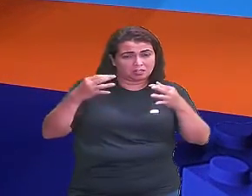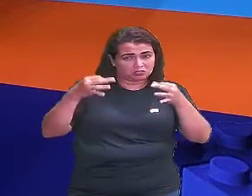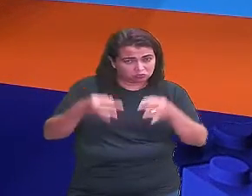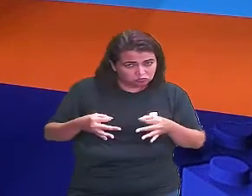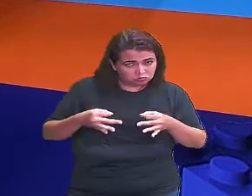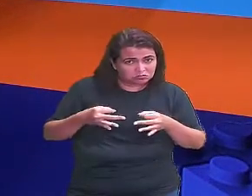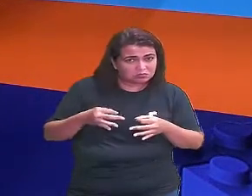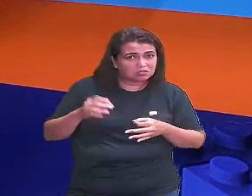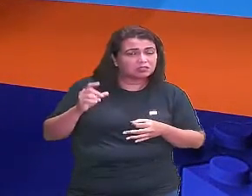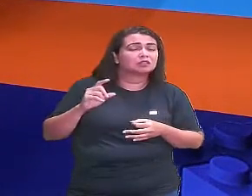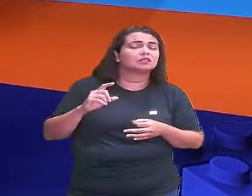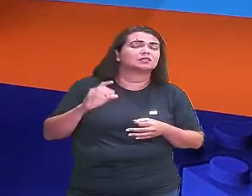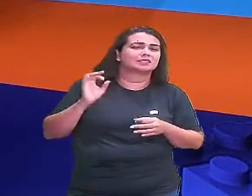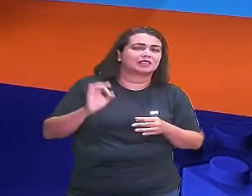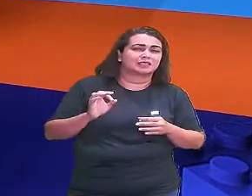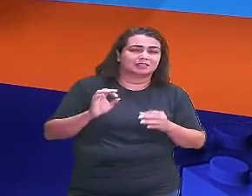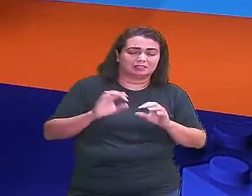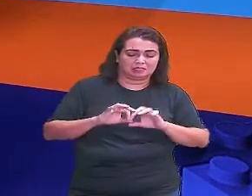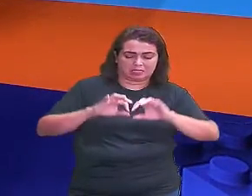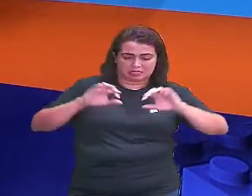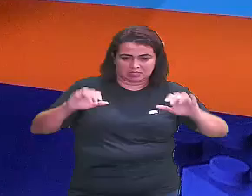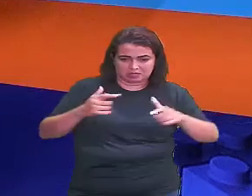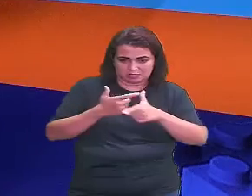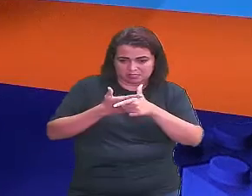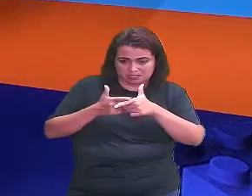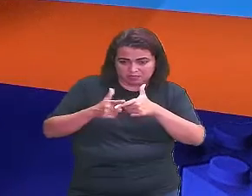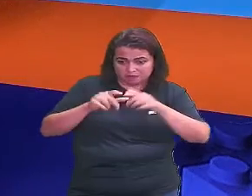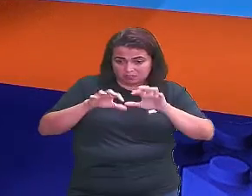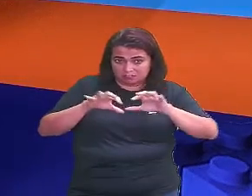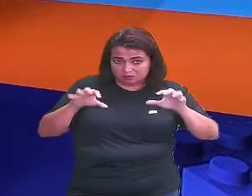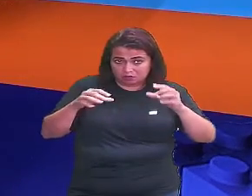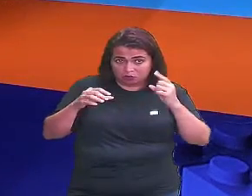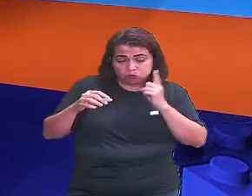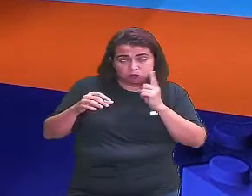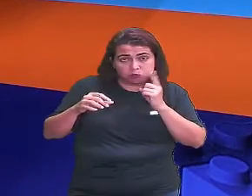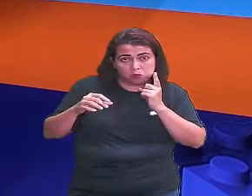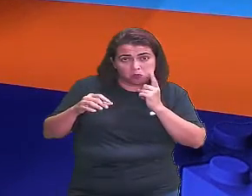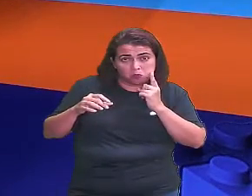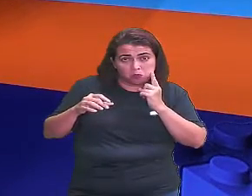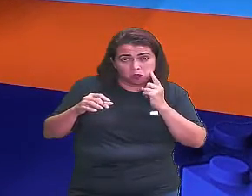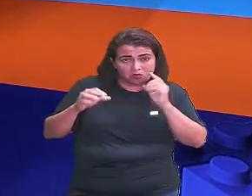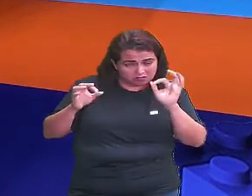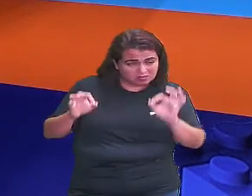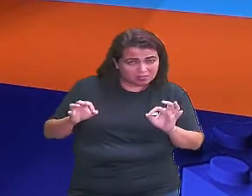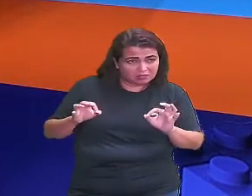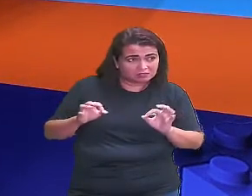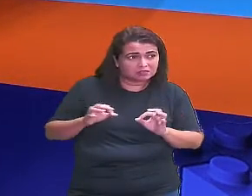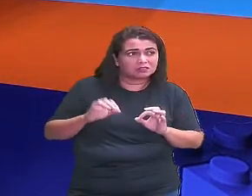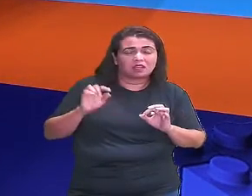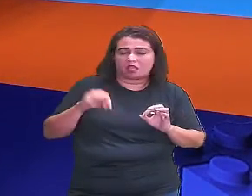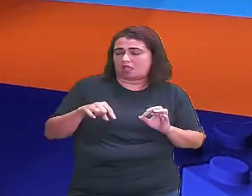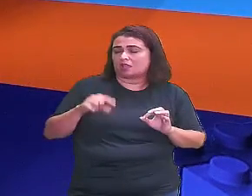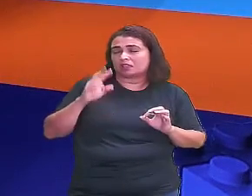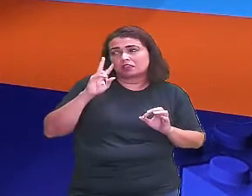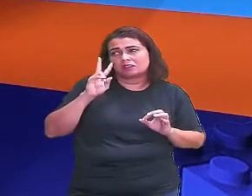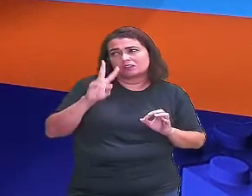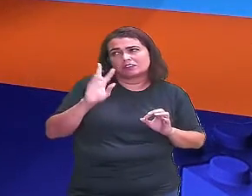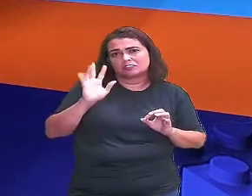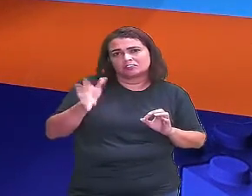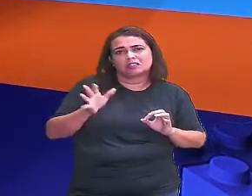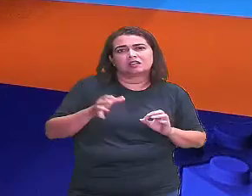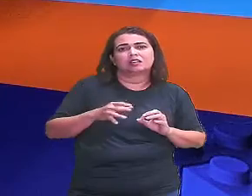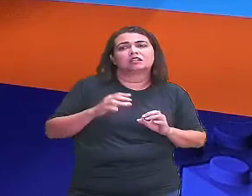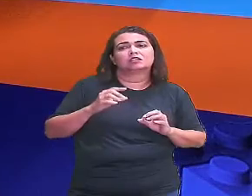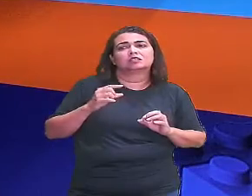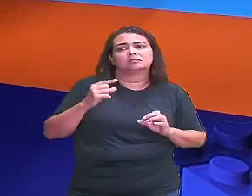justa. Se Rita dividiu as balinhas para as sobrinhas dela, se foi justo. Aqui a gente já tá vendo